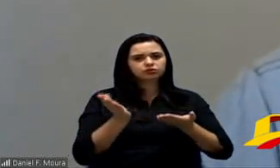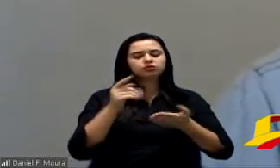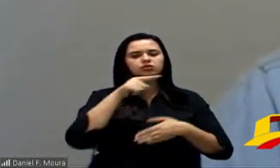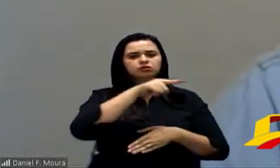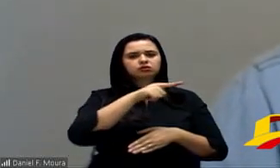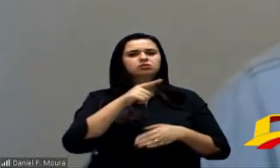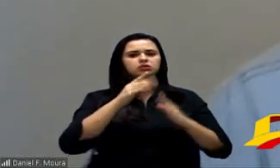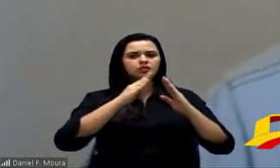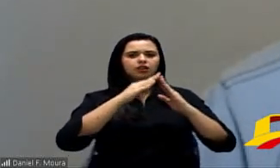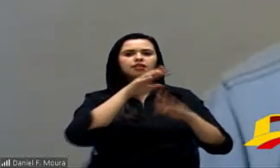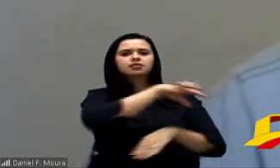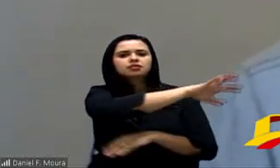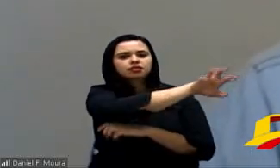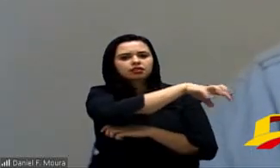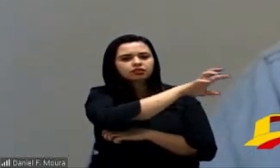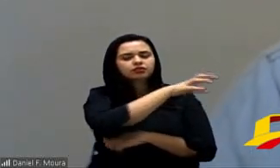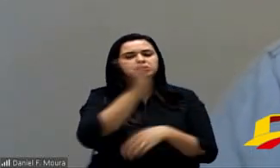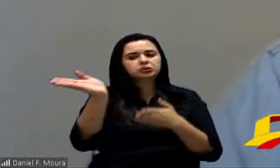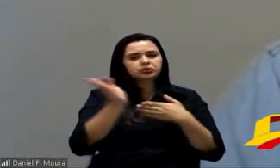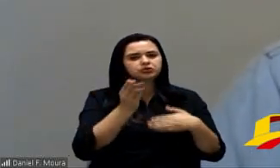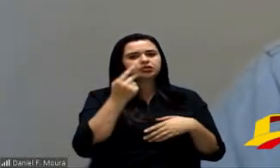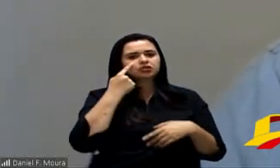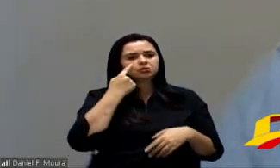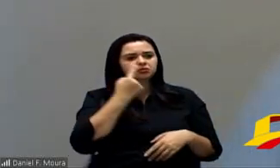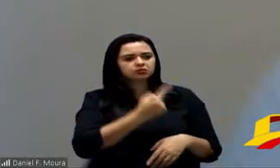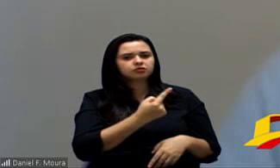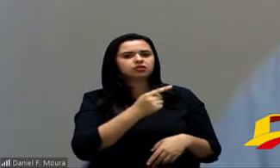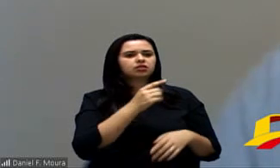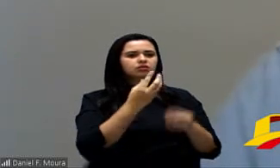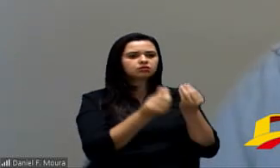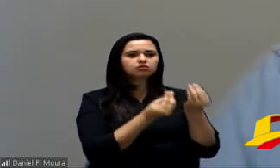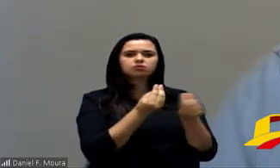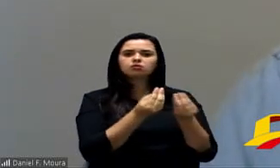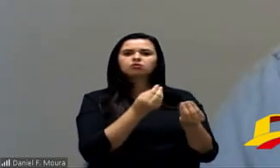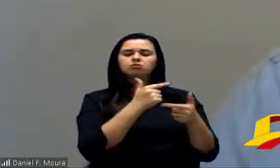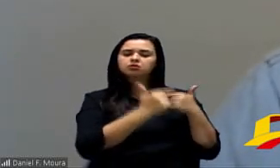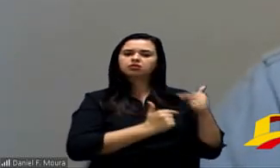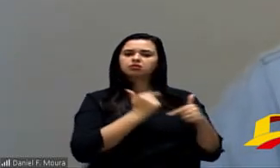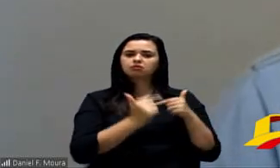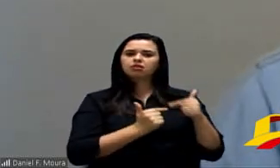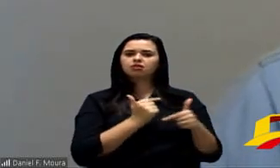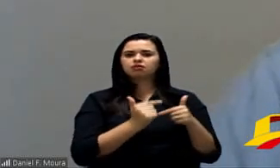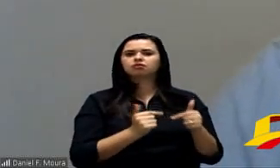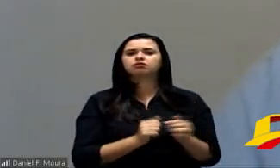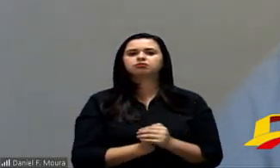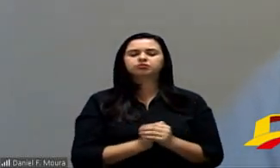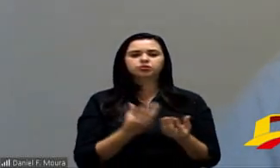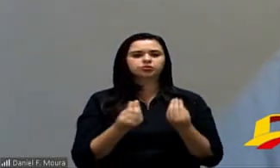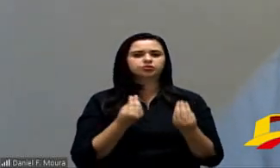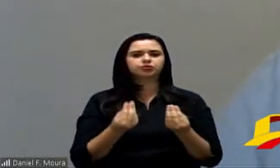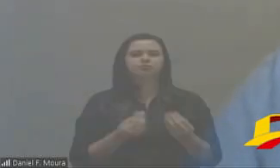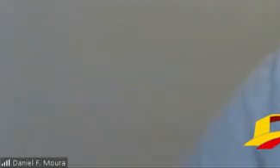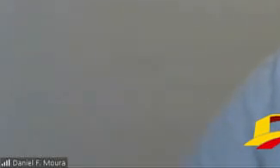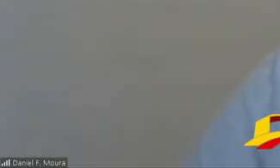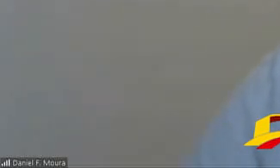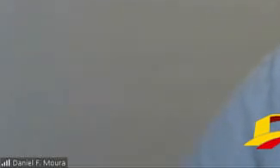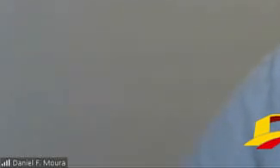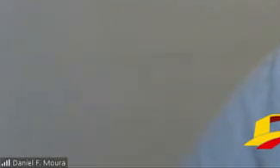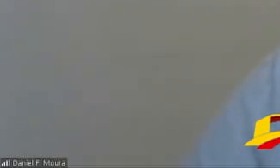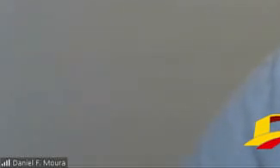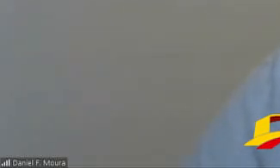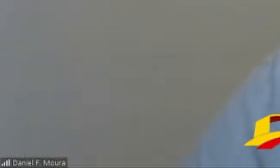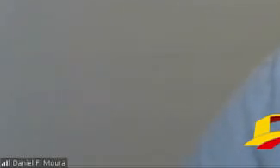trabalho do santuário em loco, né? Inclusive para saber sobre como é feito o nosso trabalho. A gente sempre disponibilizou todas as nossas